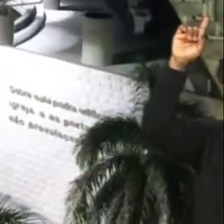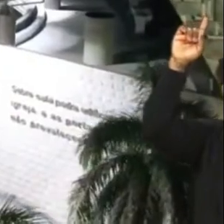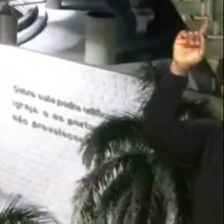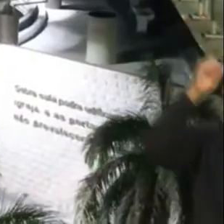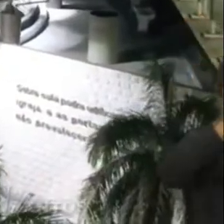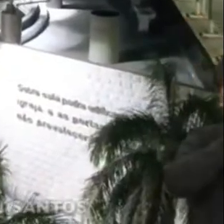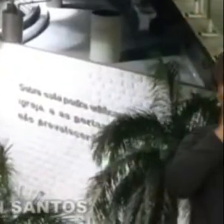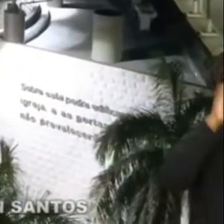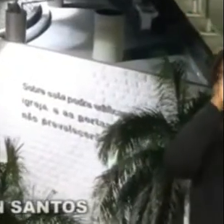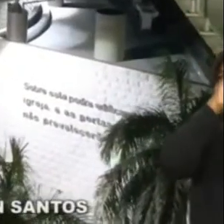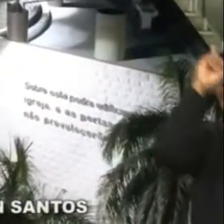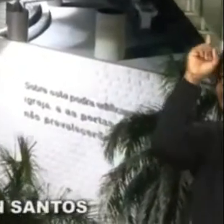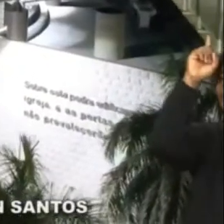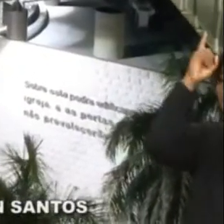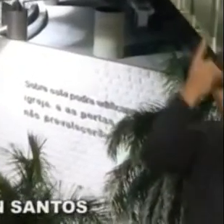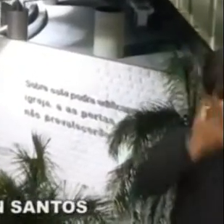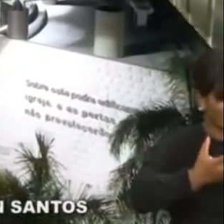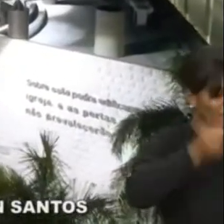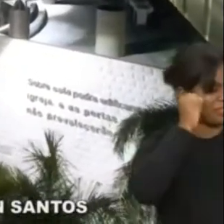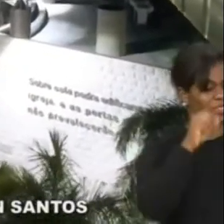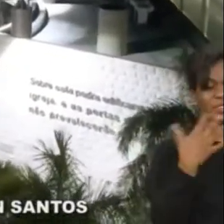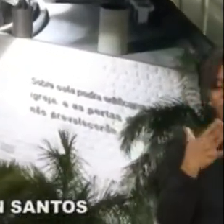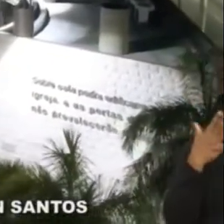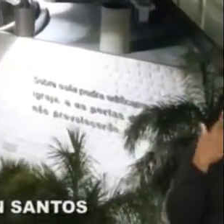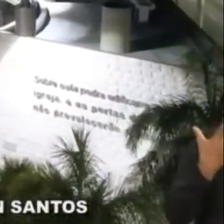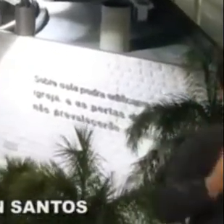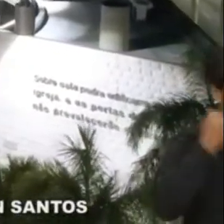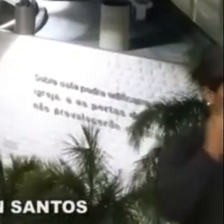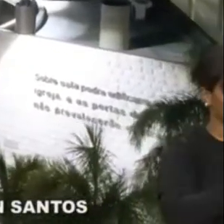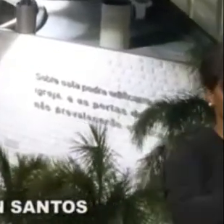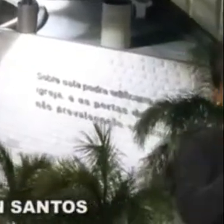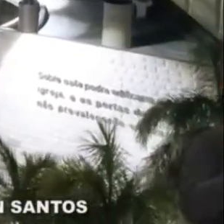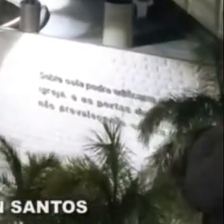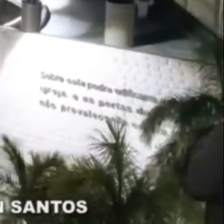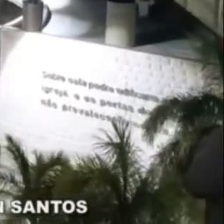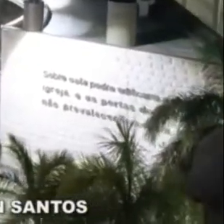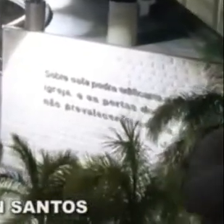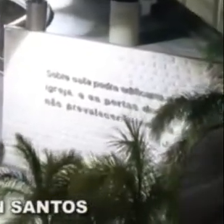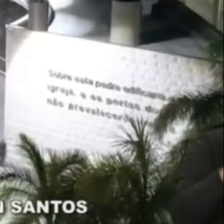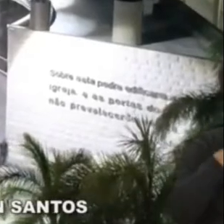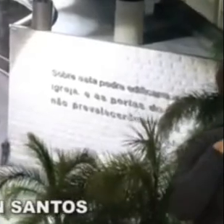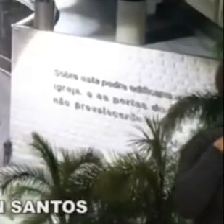Grande Deus, receba as palmas, receba a vida do teu povo.